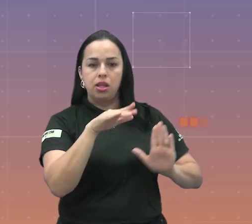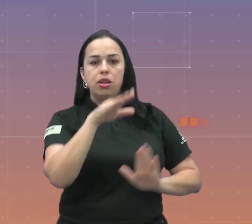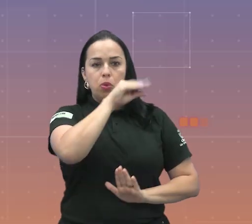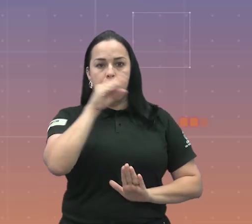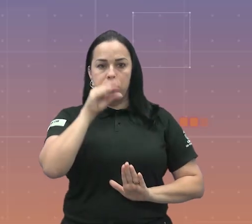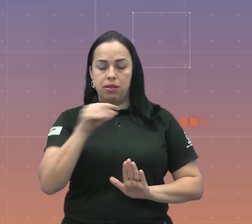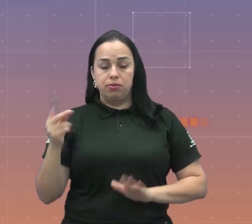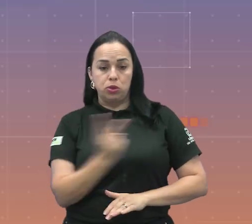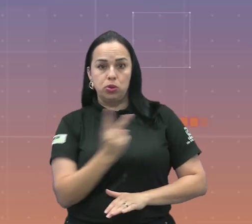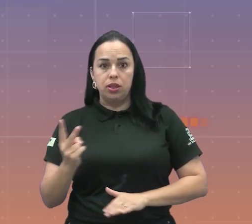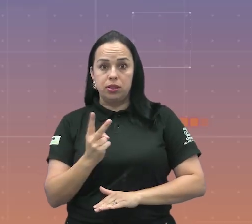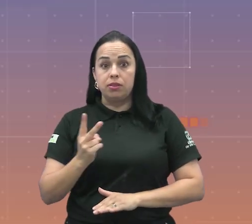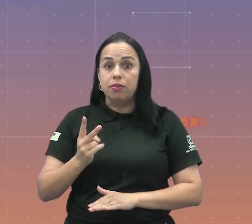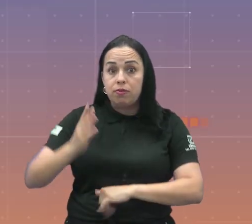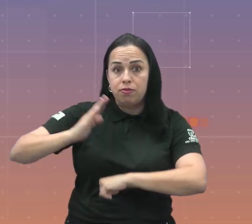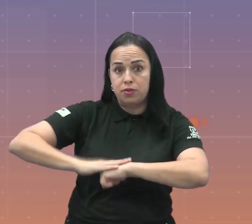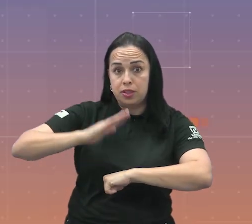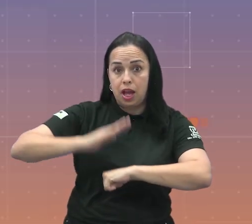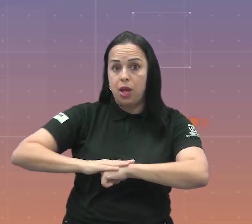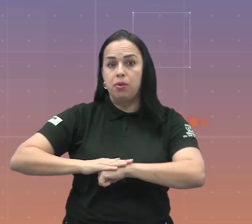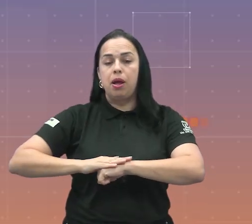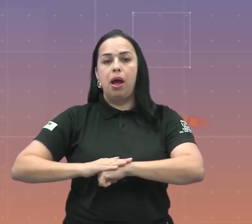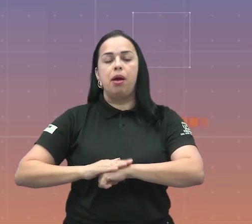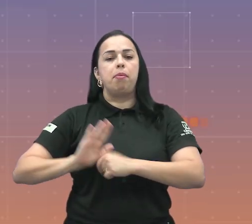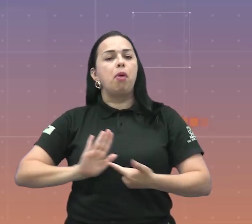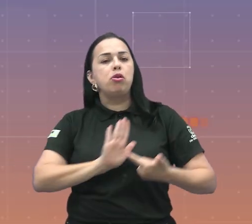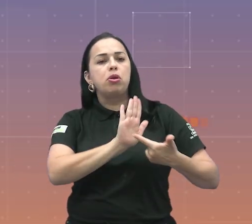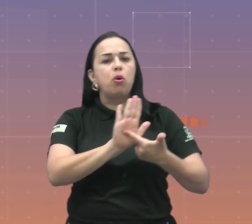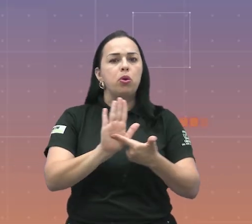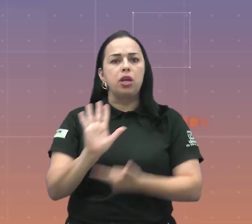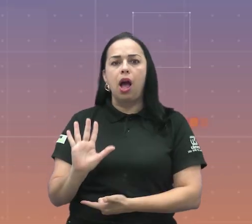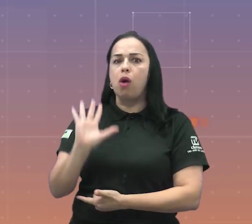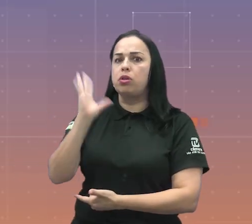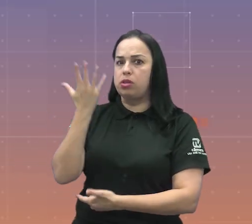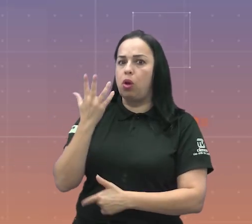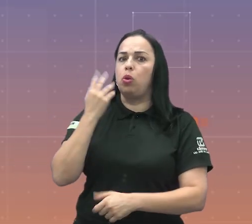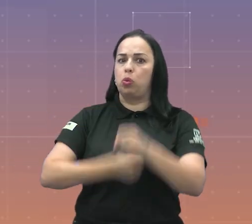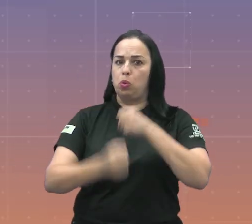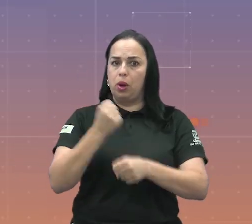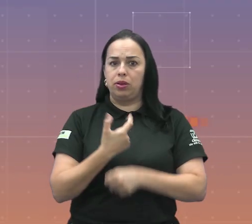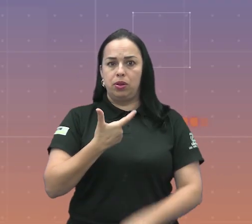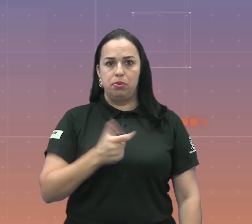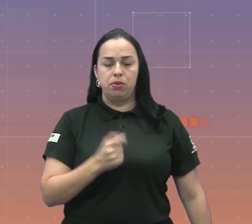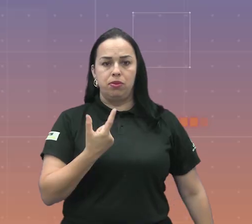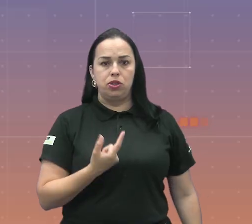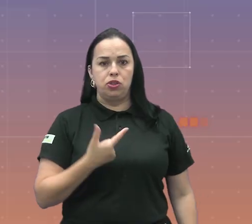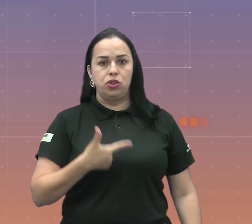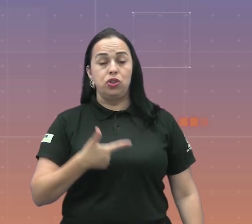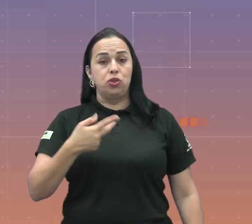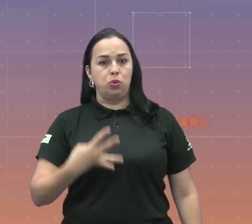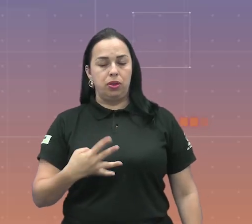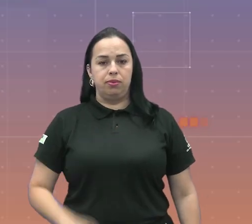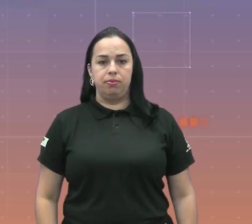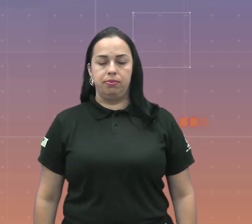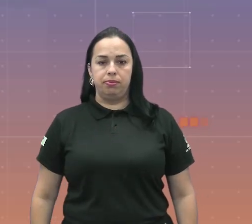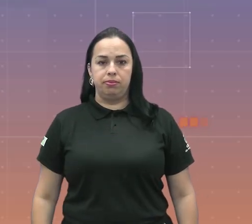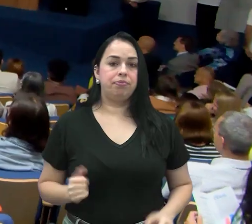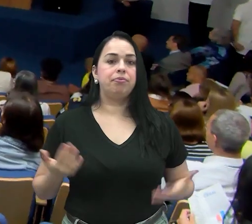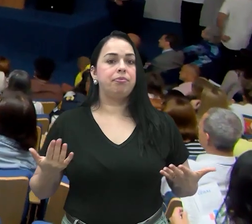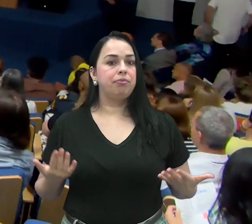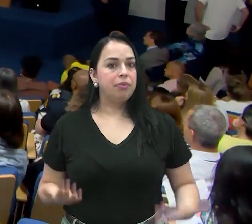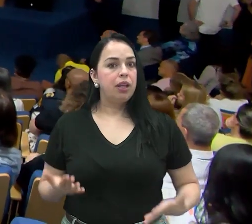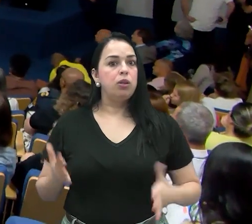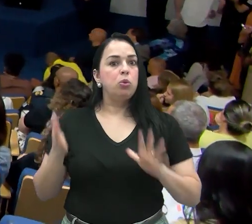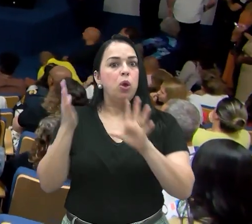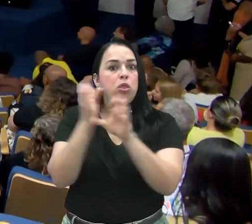dos direitos da criança e do adolescente realizaram aqui na Câmara Municipal a prestação de contas do ano de 2024.